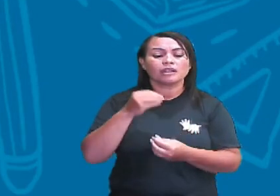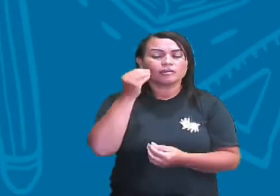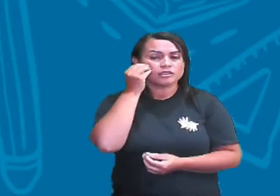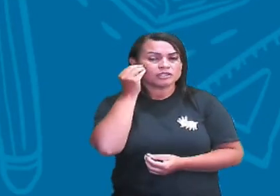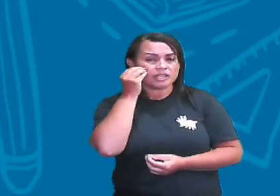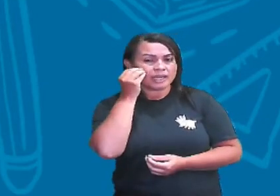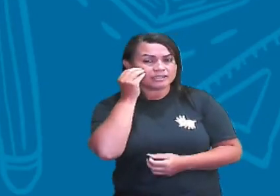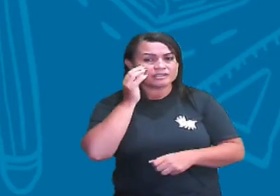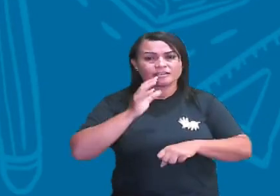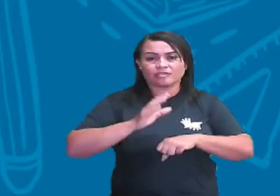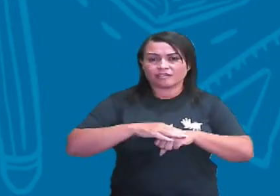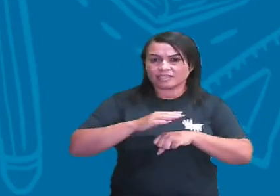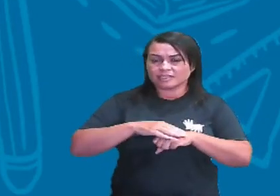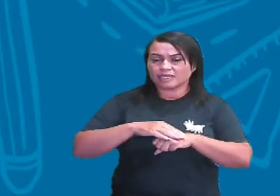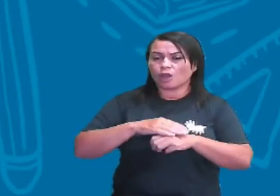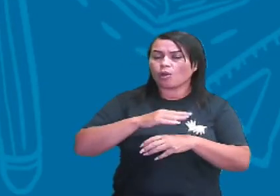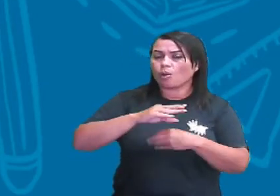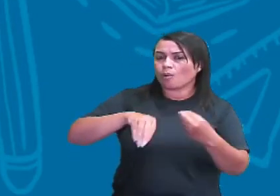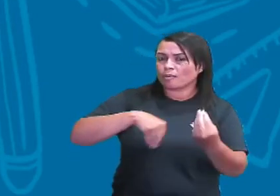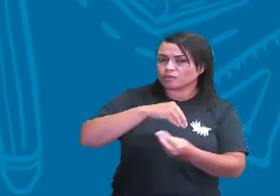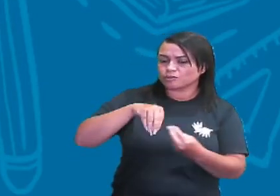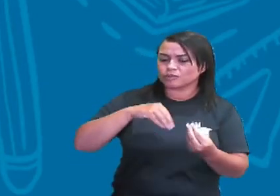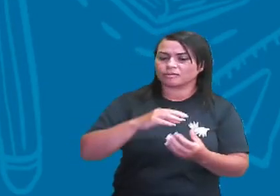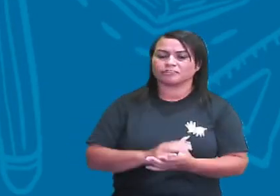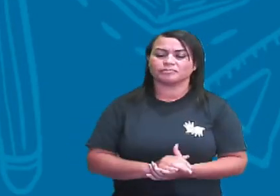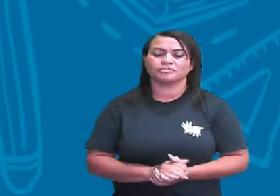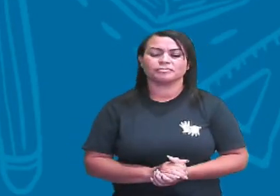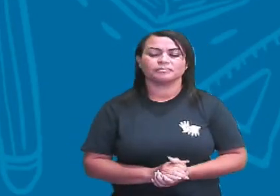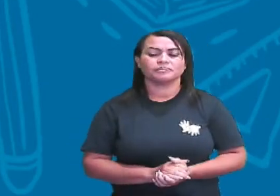ser feitos com aquela mistura.